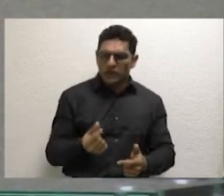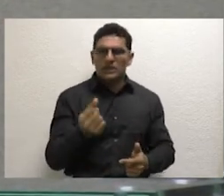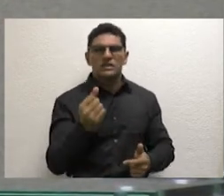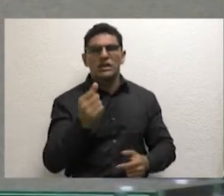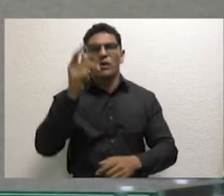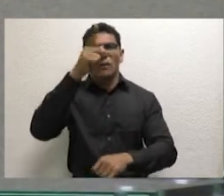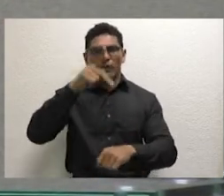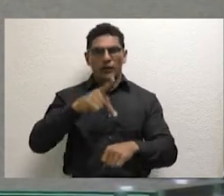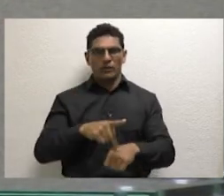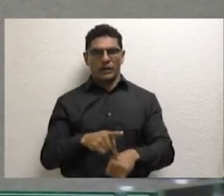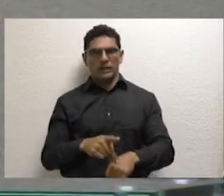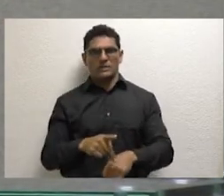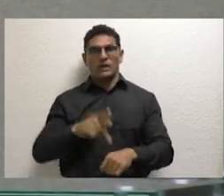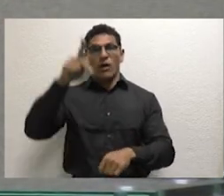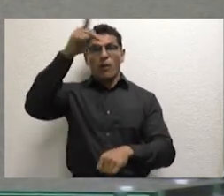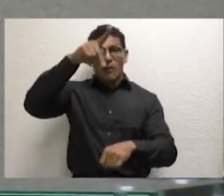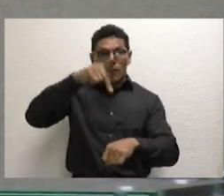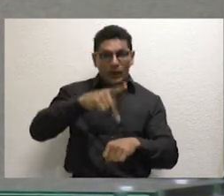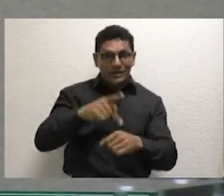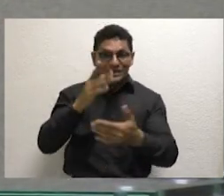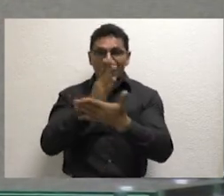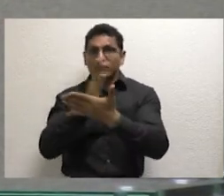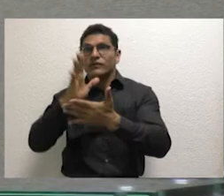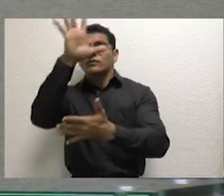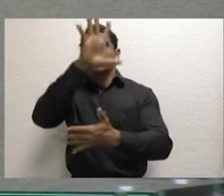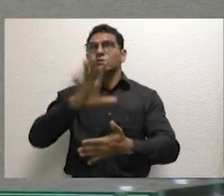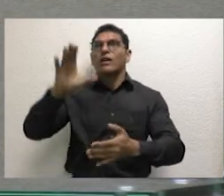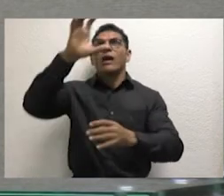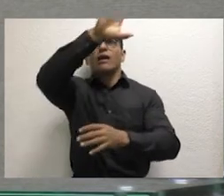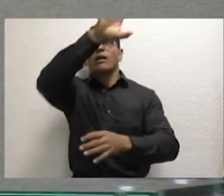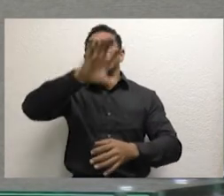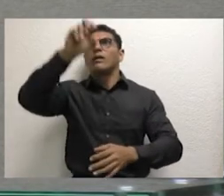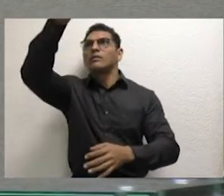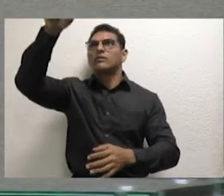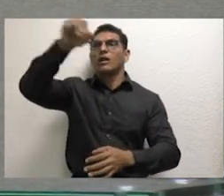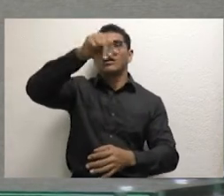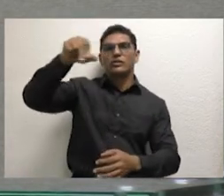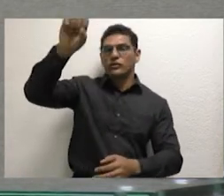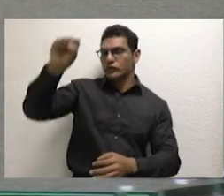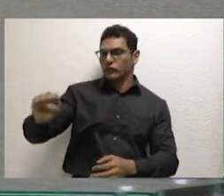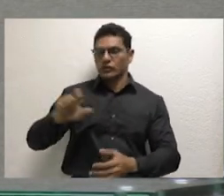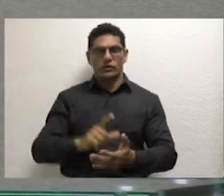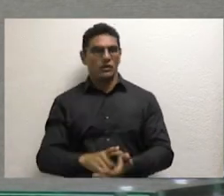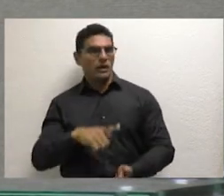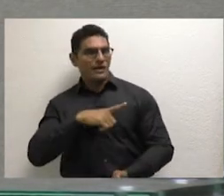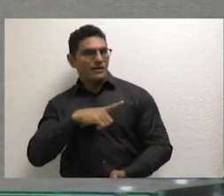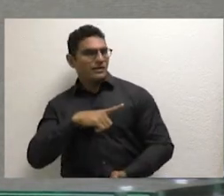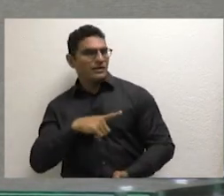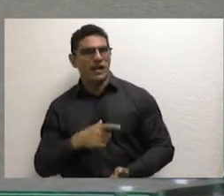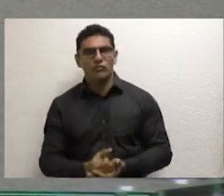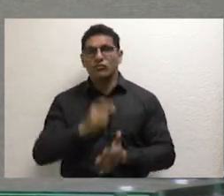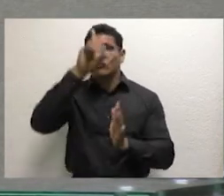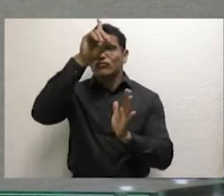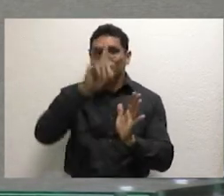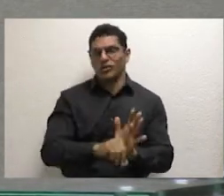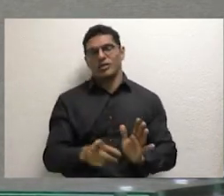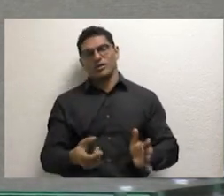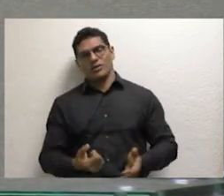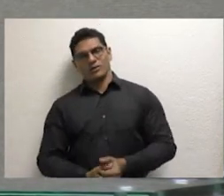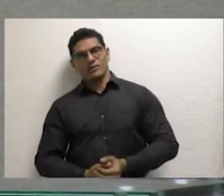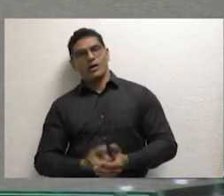ele é dividido por regiões e nós temos o direito e aí agora os números são